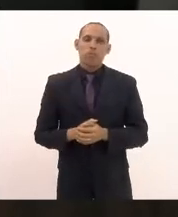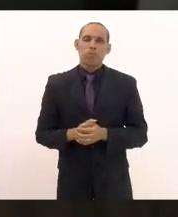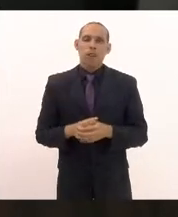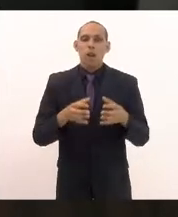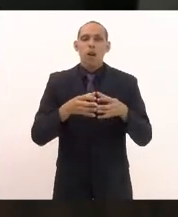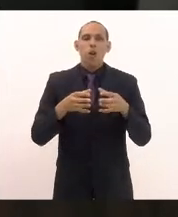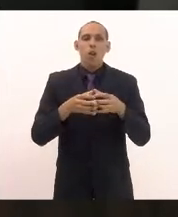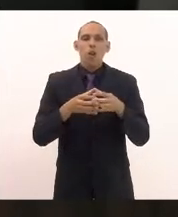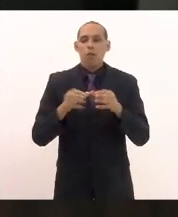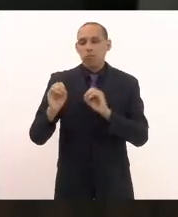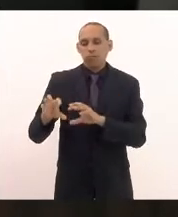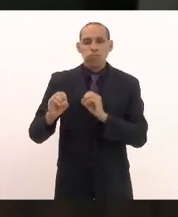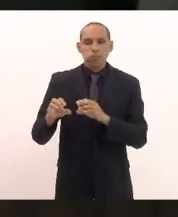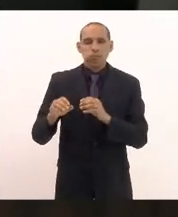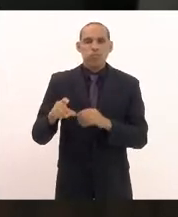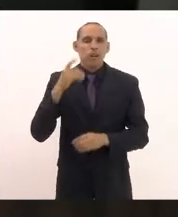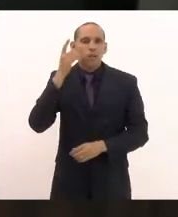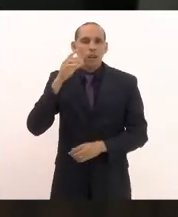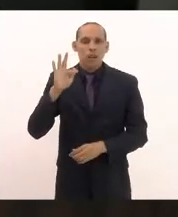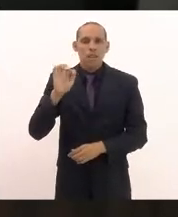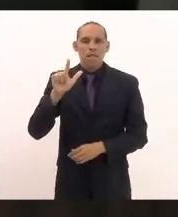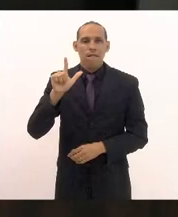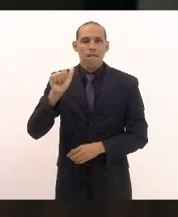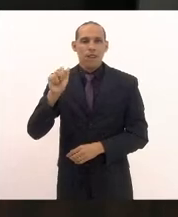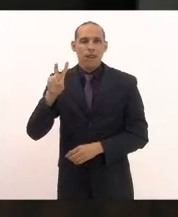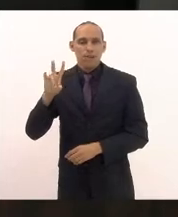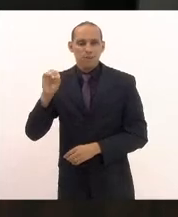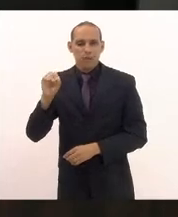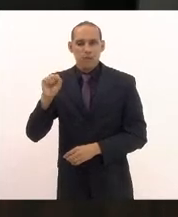Comissão de Educação, o deputado Flávio Serafini.